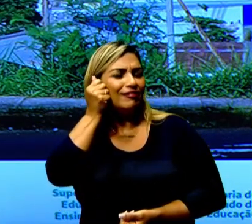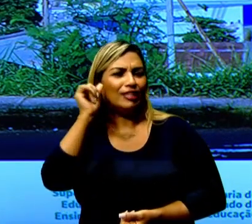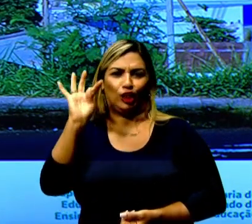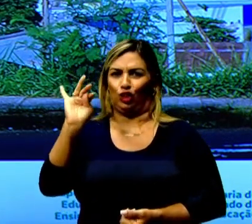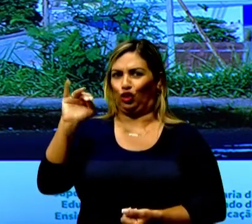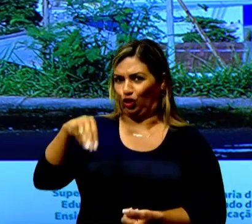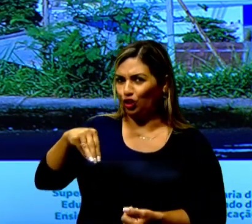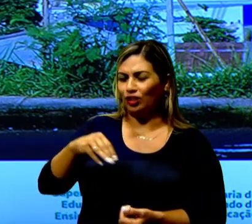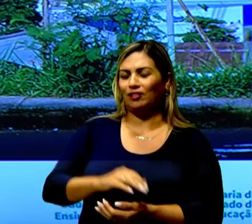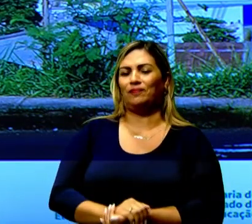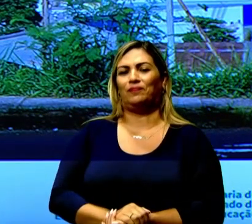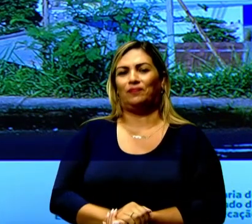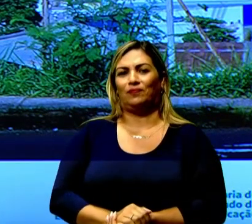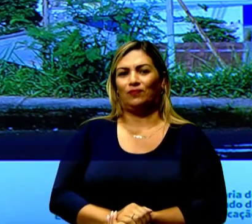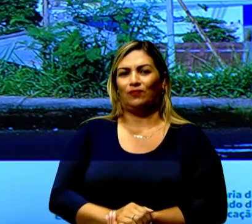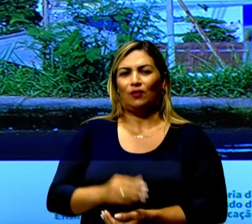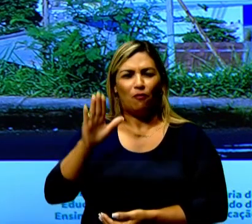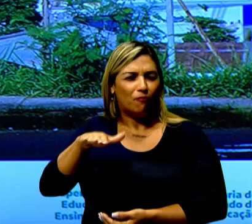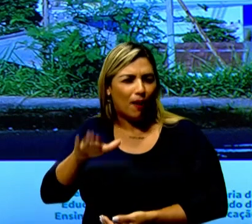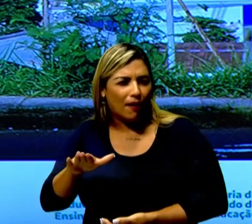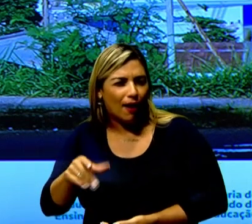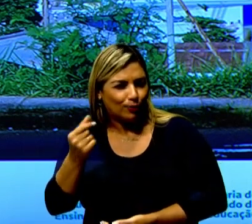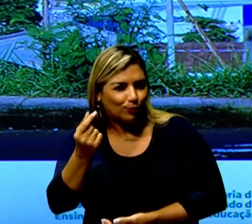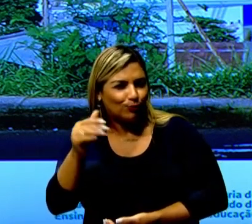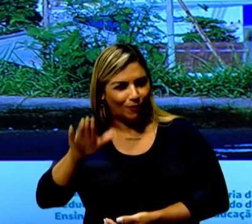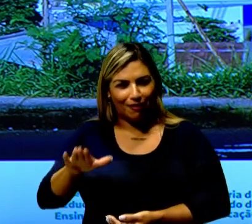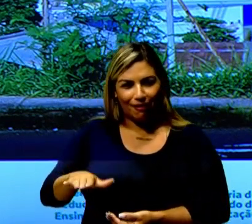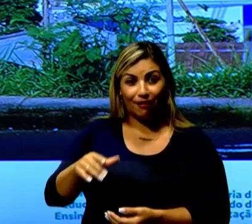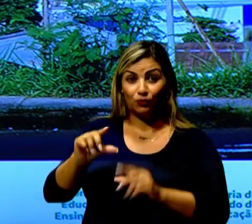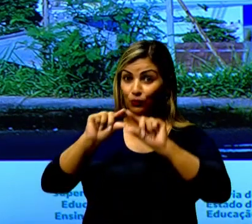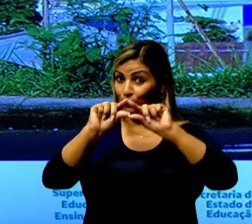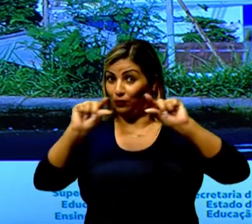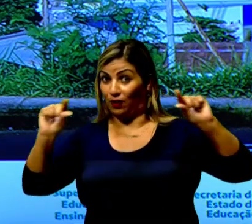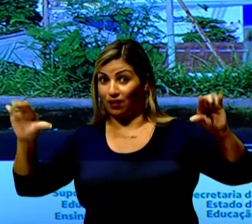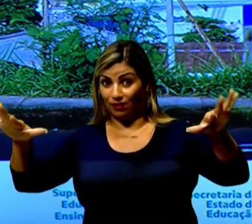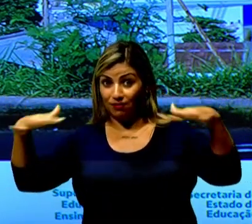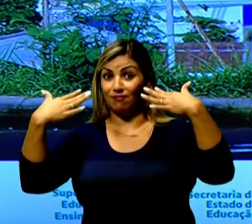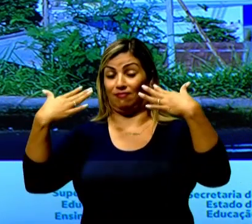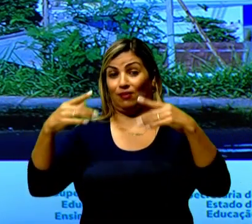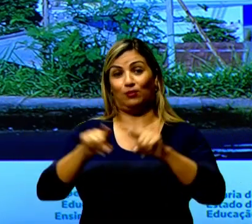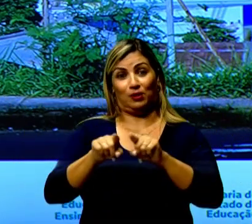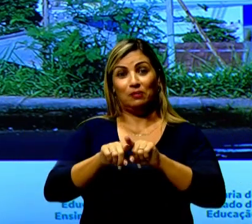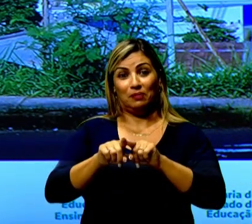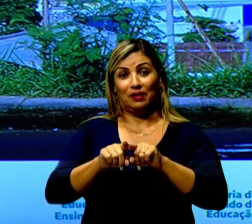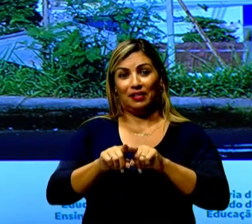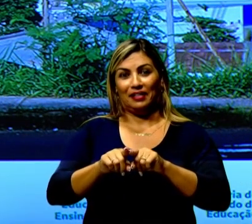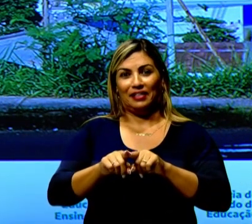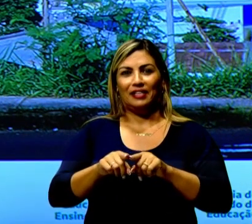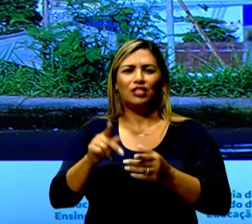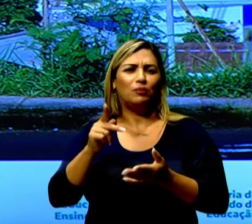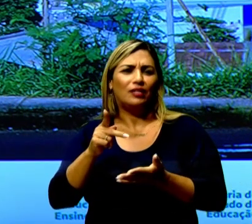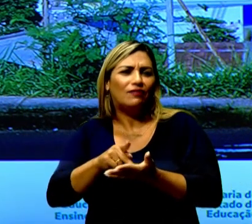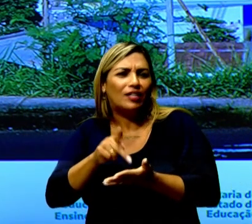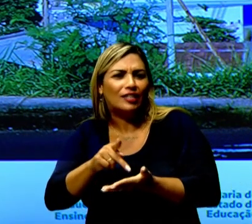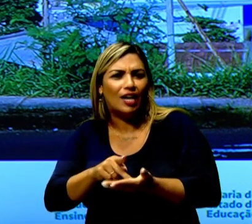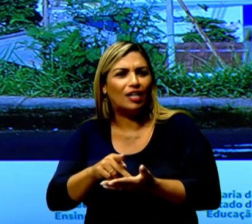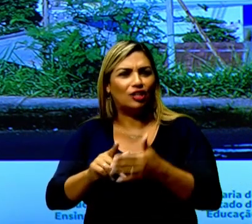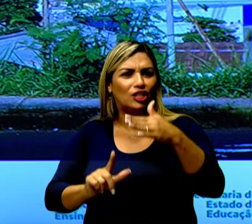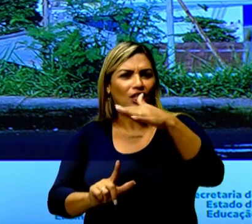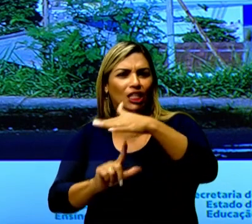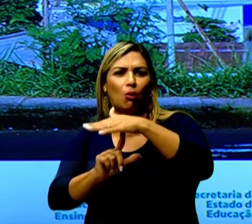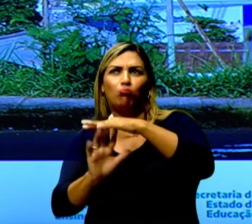a esse preço a frase que chama atenção ilimitado de verdade sem pegadinhas a